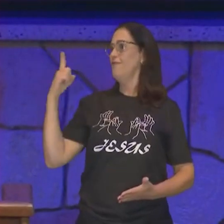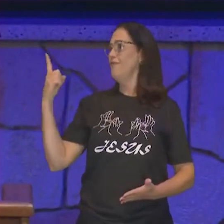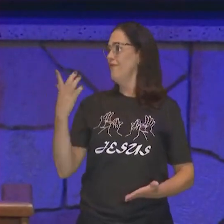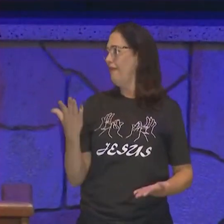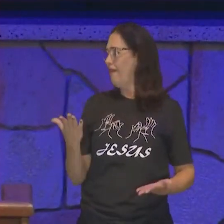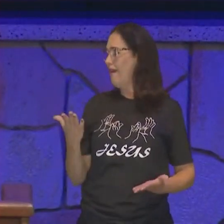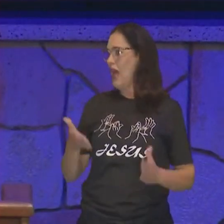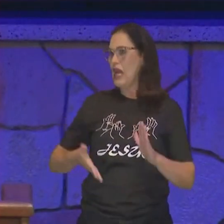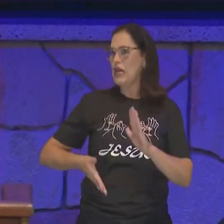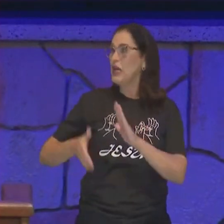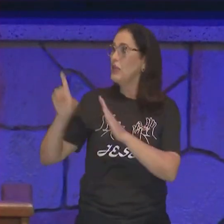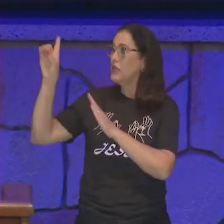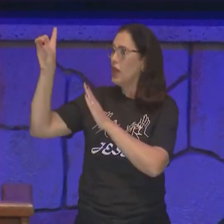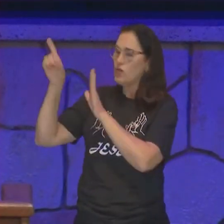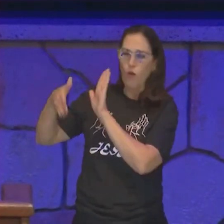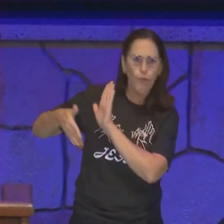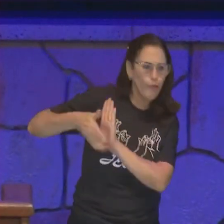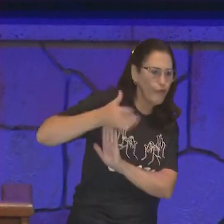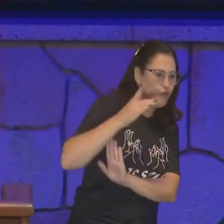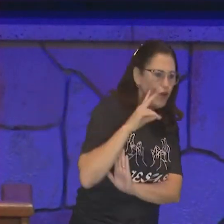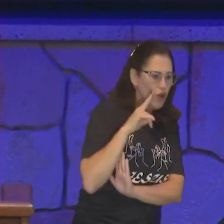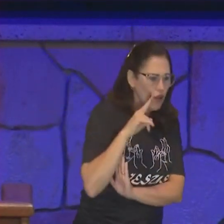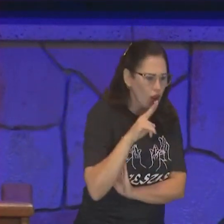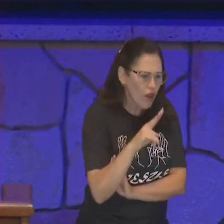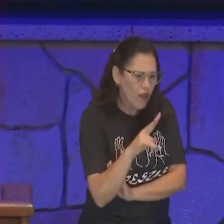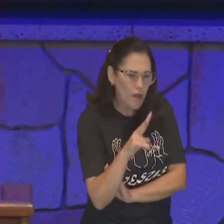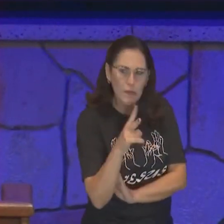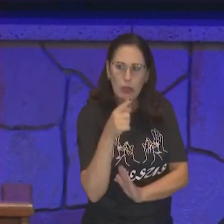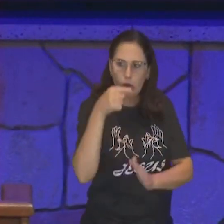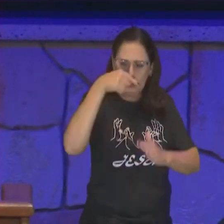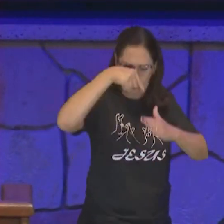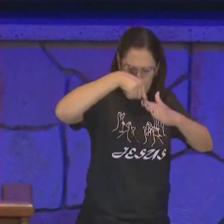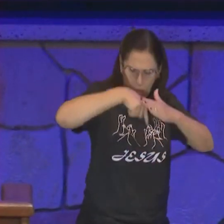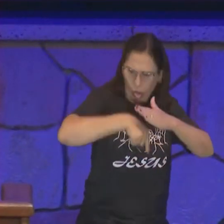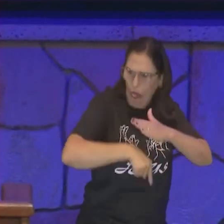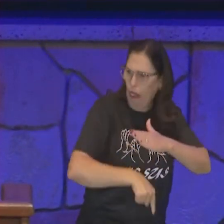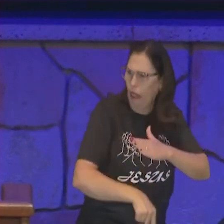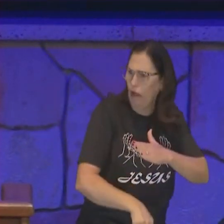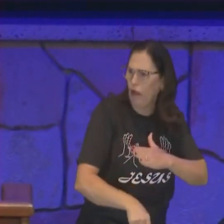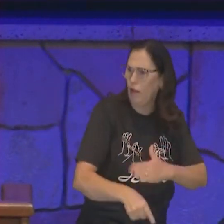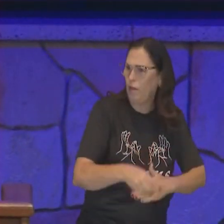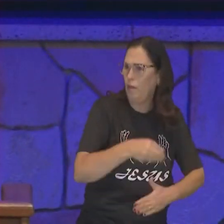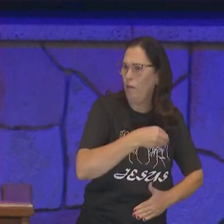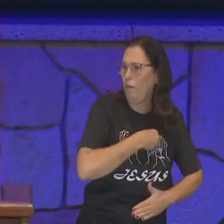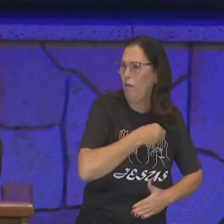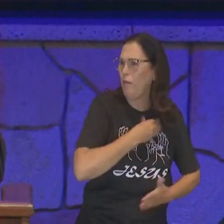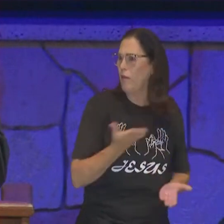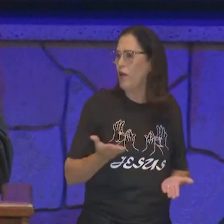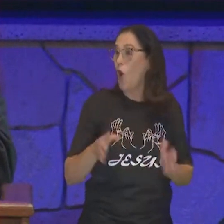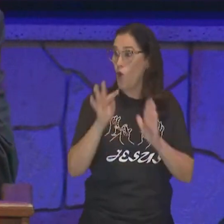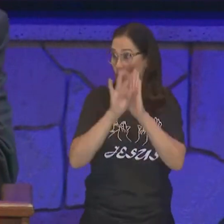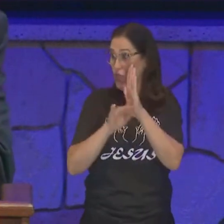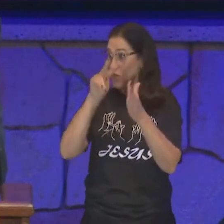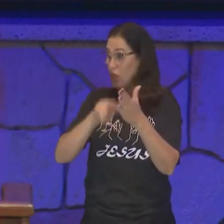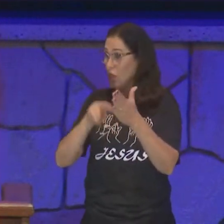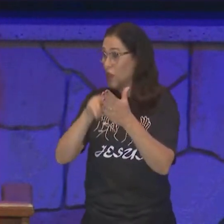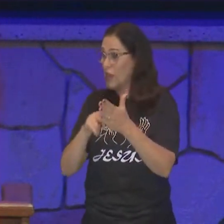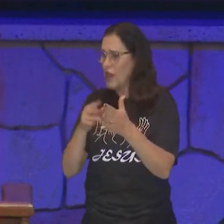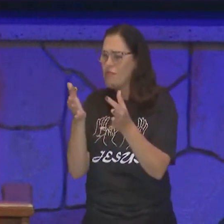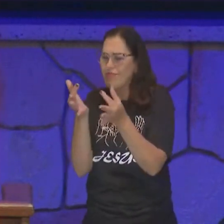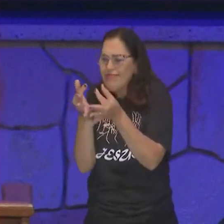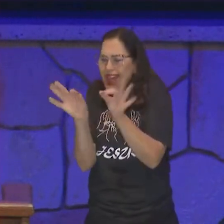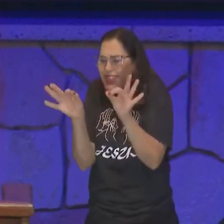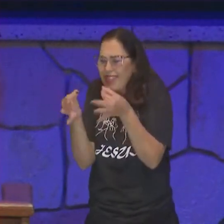que saiu da presença de Deus para o fundo do poço. O texto que nós lemos, ele é rico em